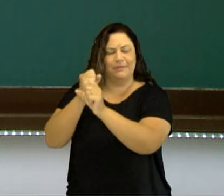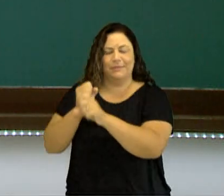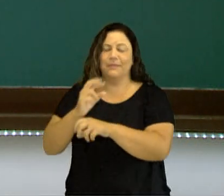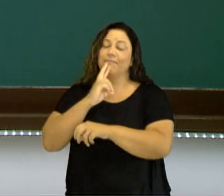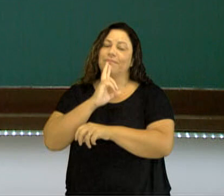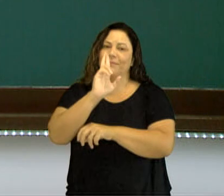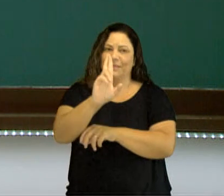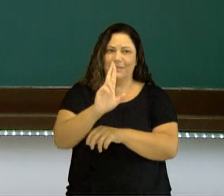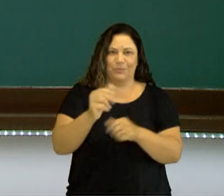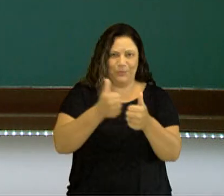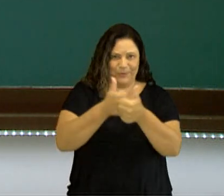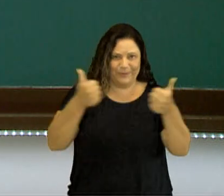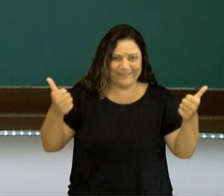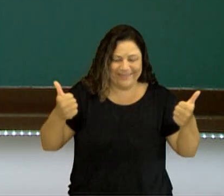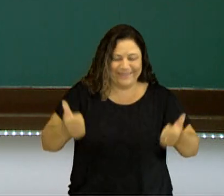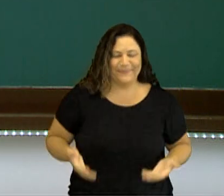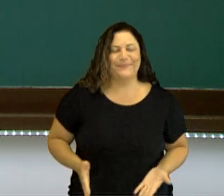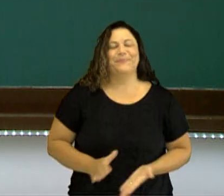tá bom?